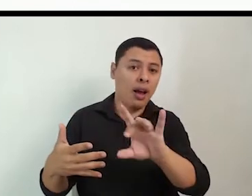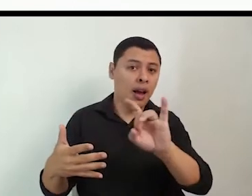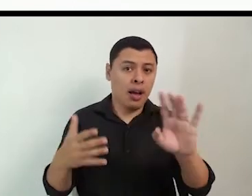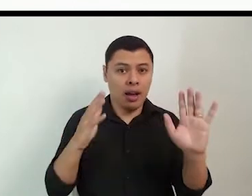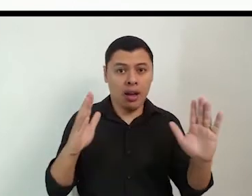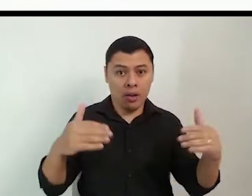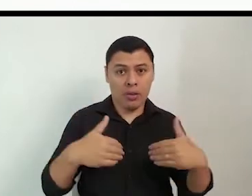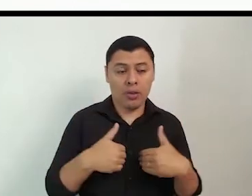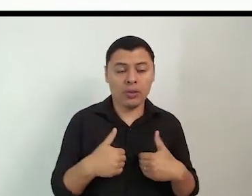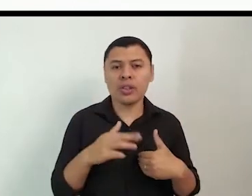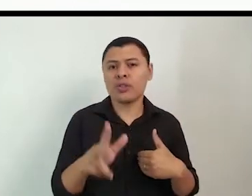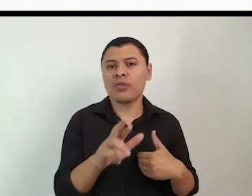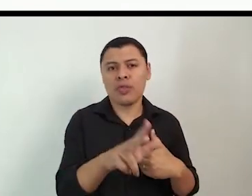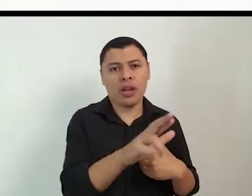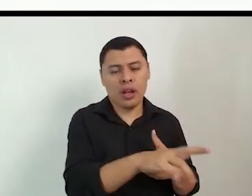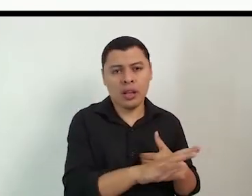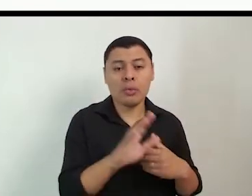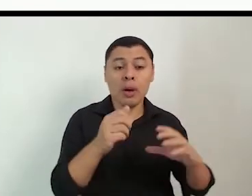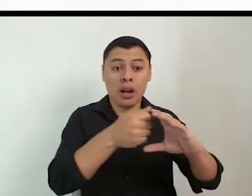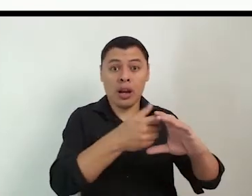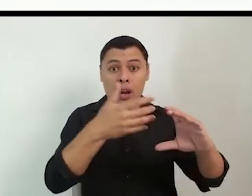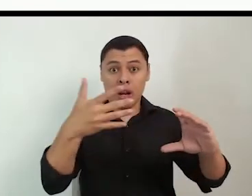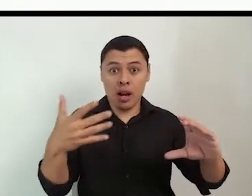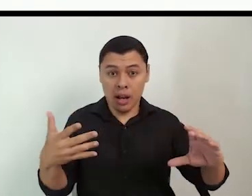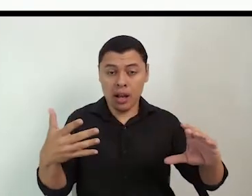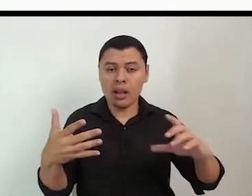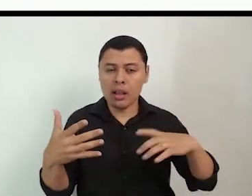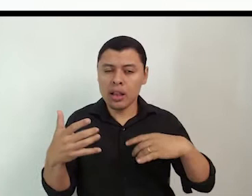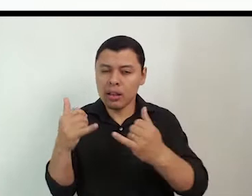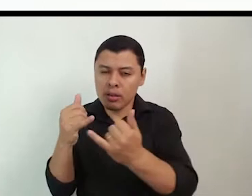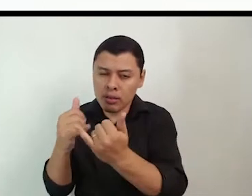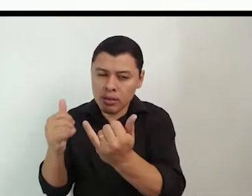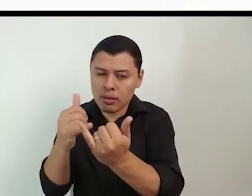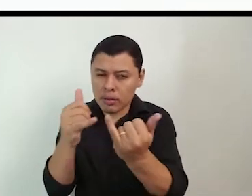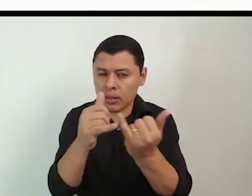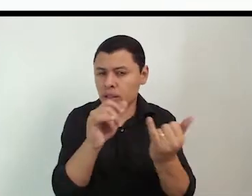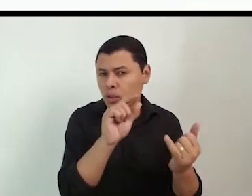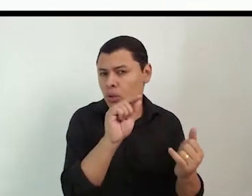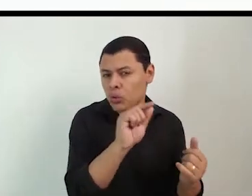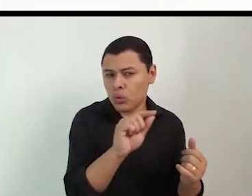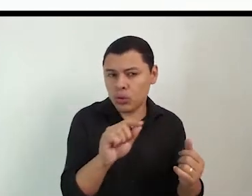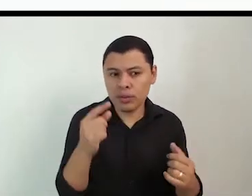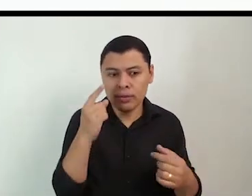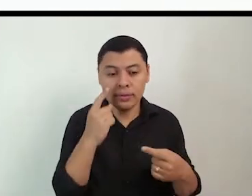diferente. Mas dentre as características, as mais básicas e as mais comuns é o que a gente pode ver, por